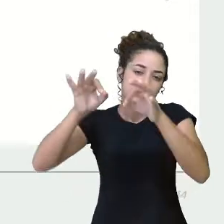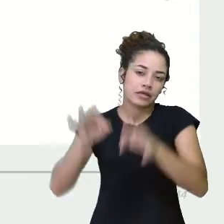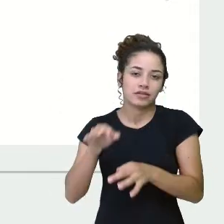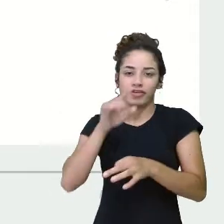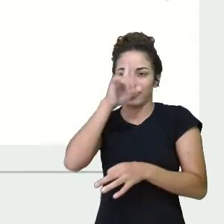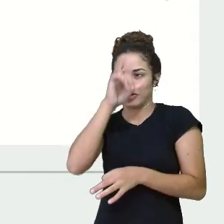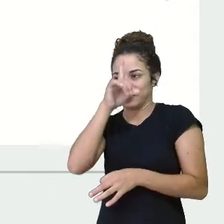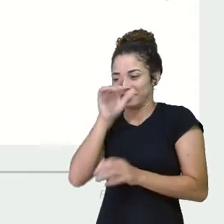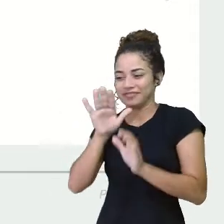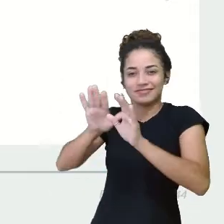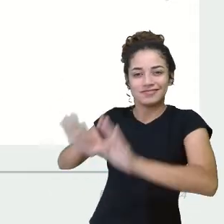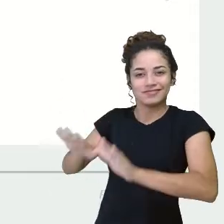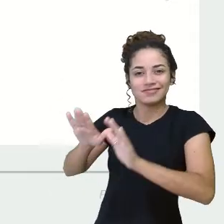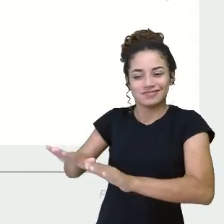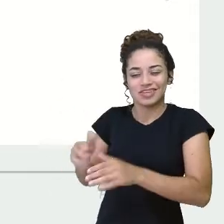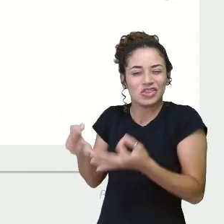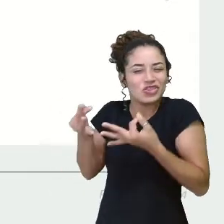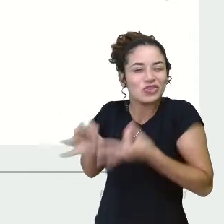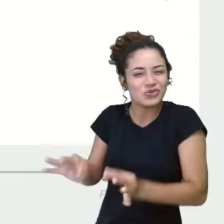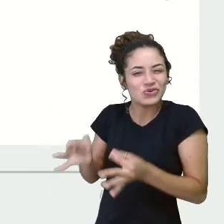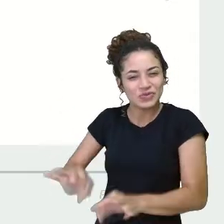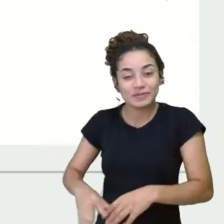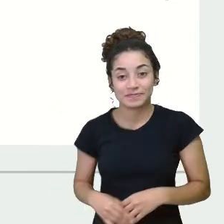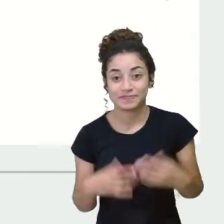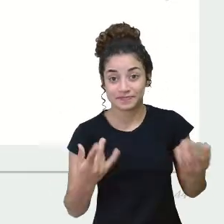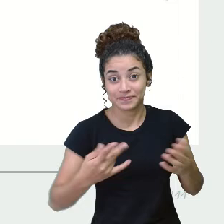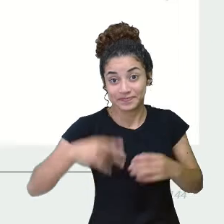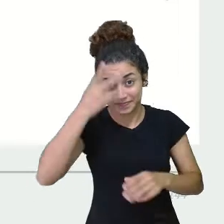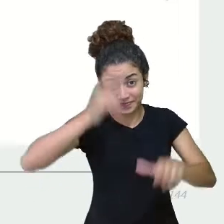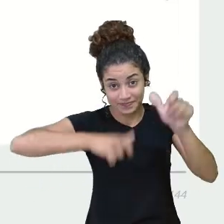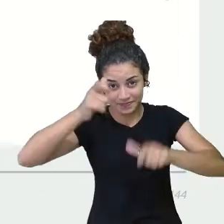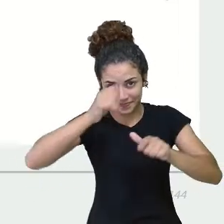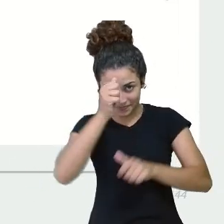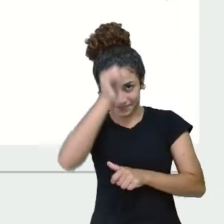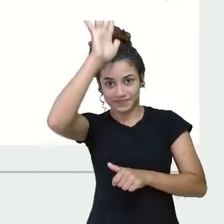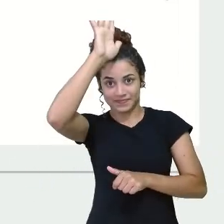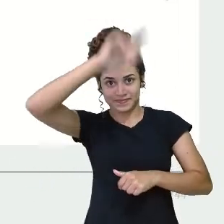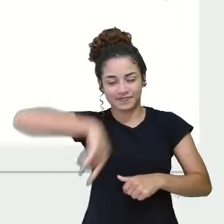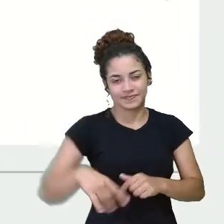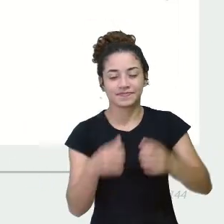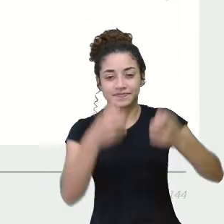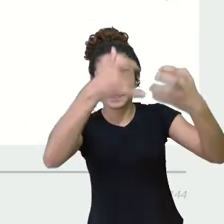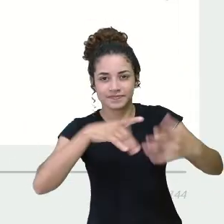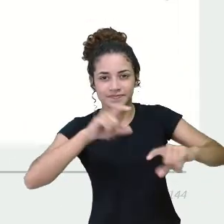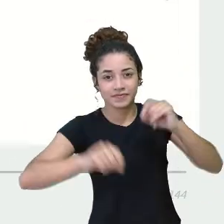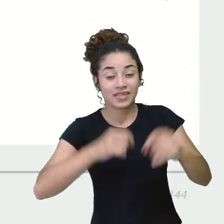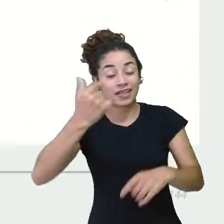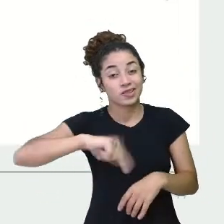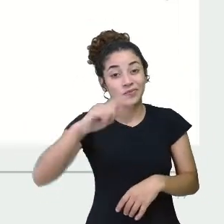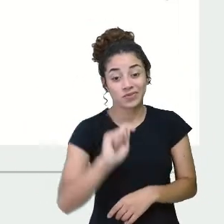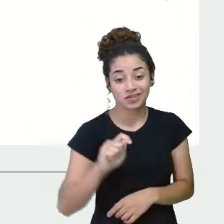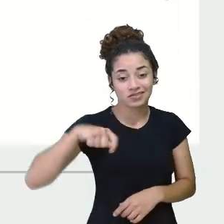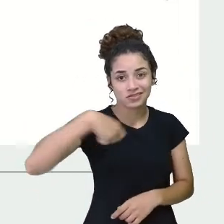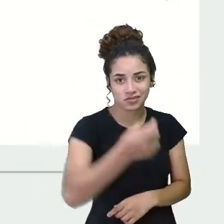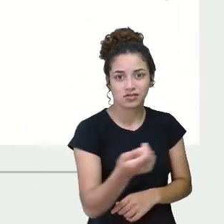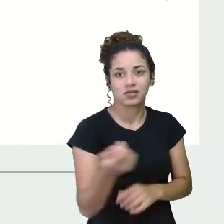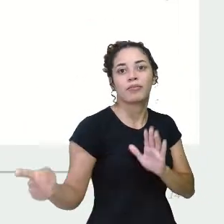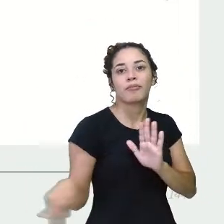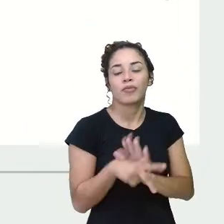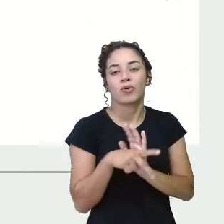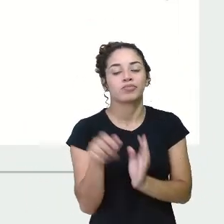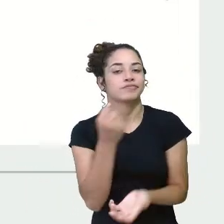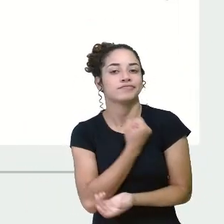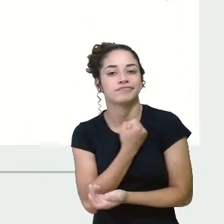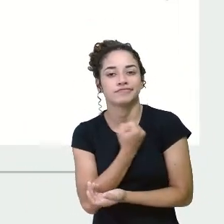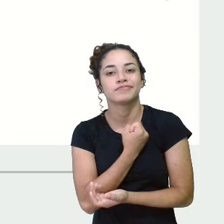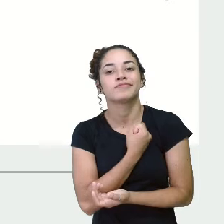reumatismos. Os romanos, explicou o Visconde, não tendo sinais especiais para figurar os